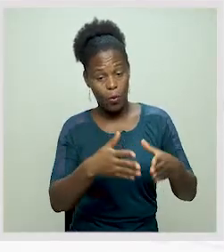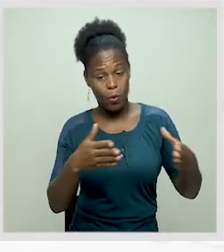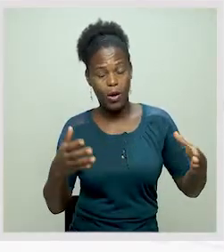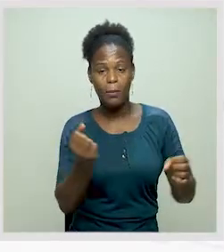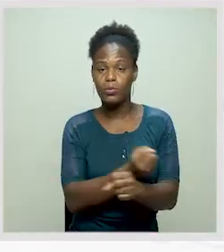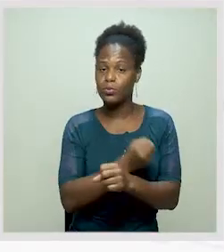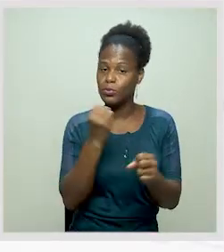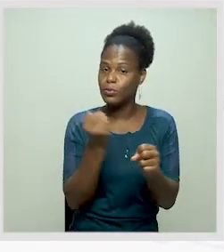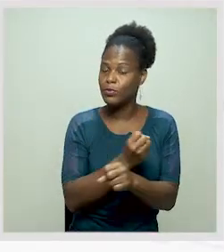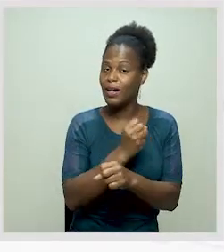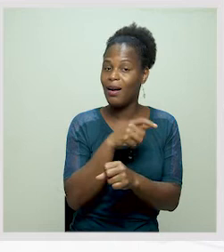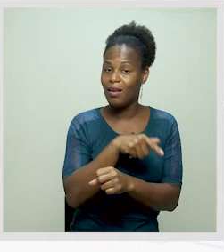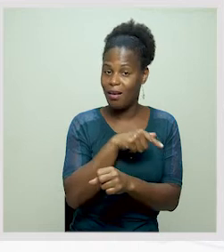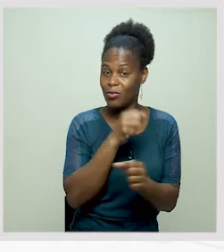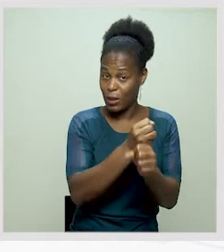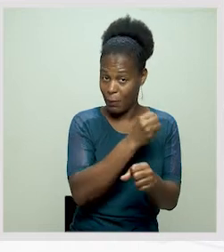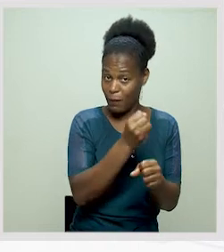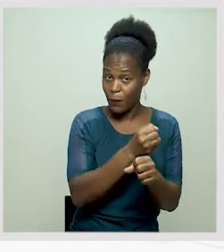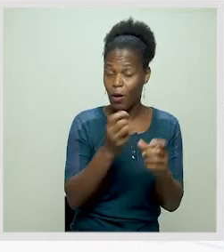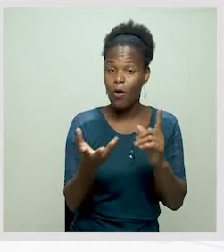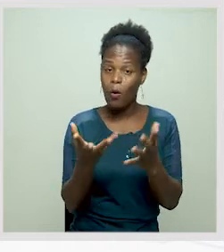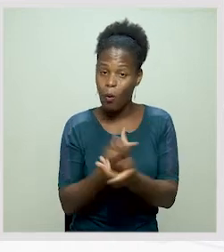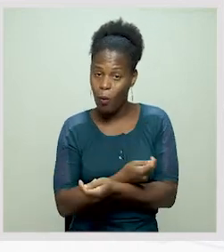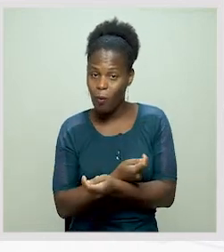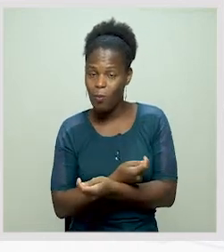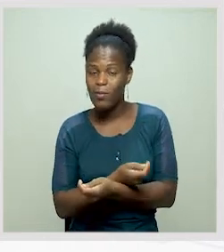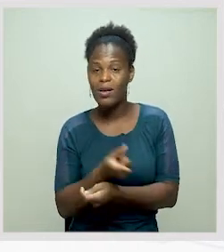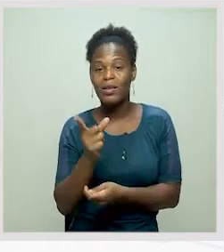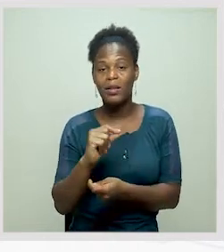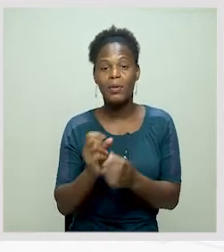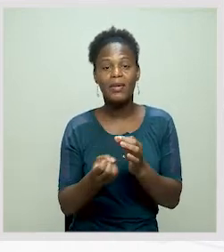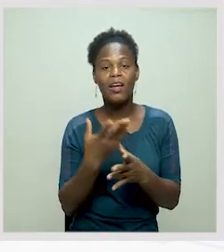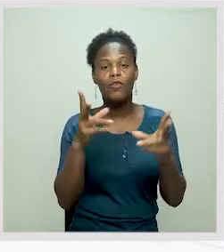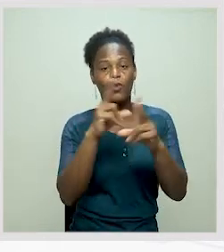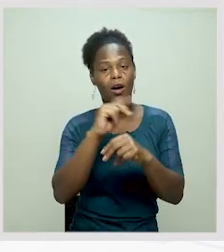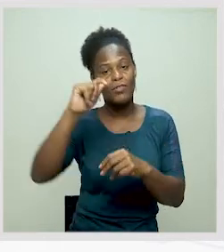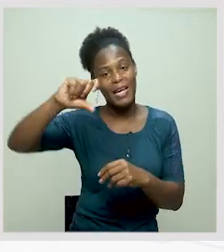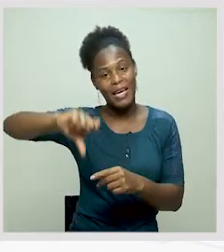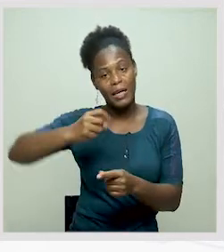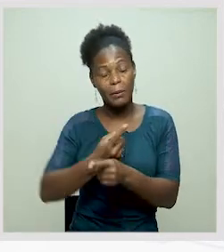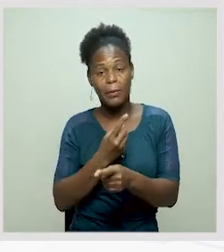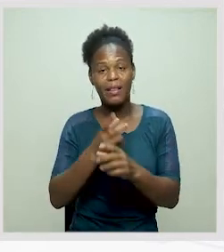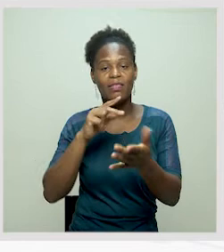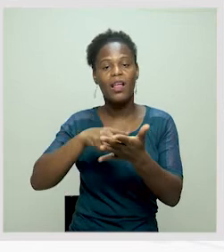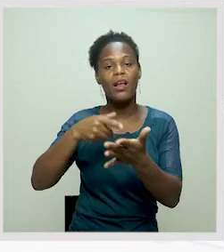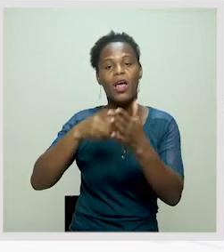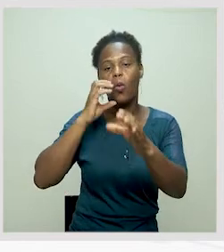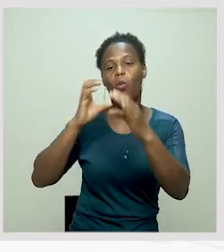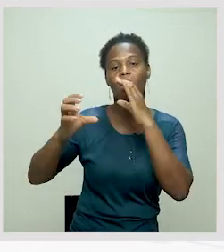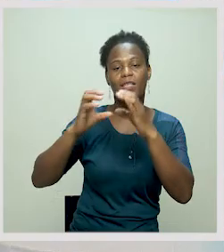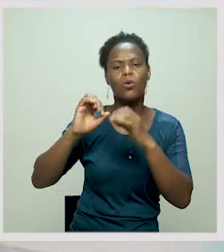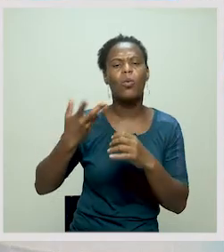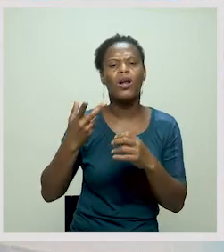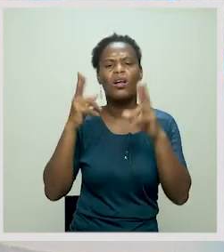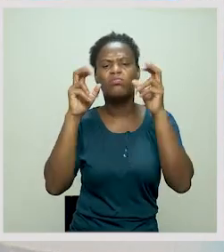a produtividade do trabalho, adquiriu e instalou novos equipamentos de telecomunicações.